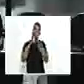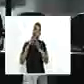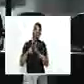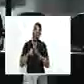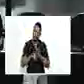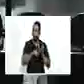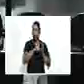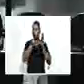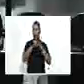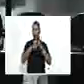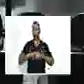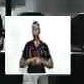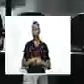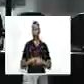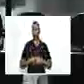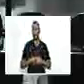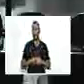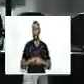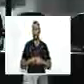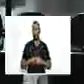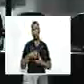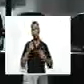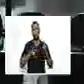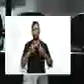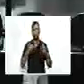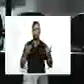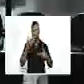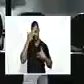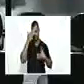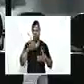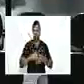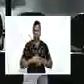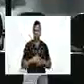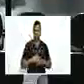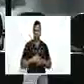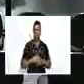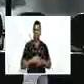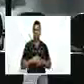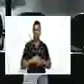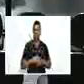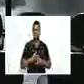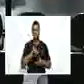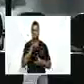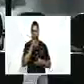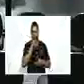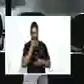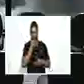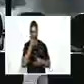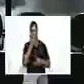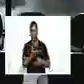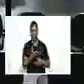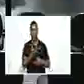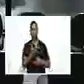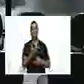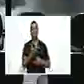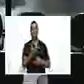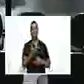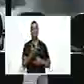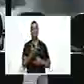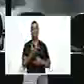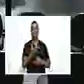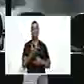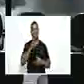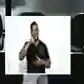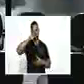fazer as perguntas fazer as discussões Obrigado peço desculpa a senhor